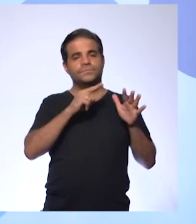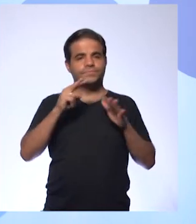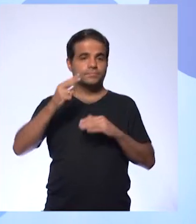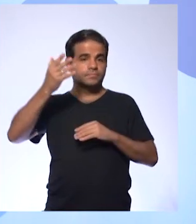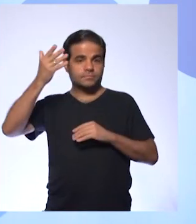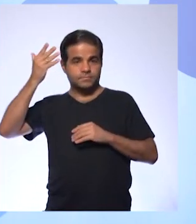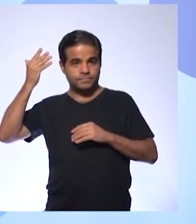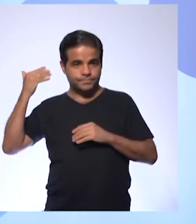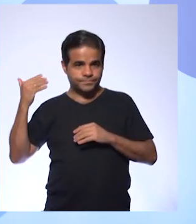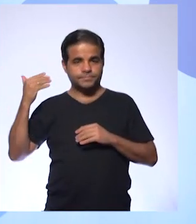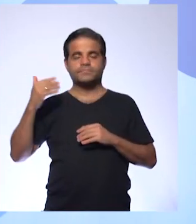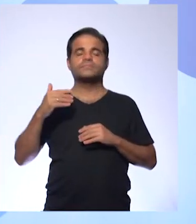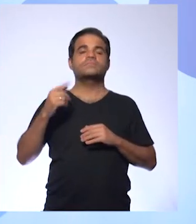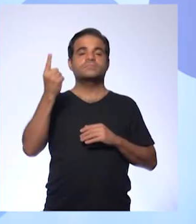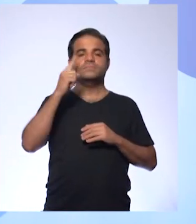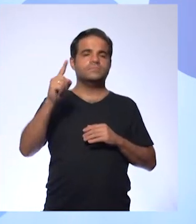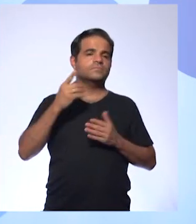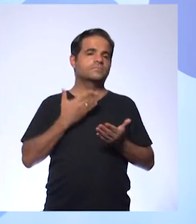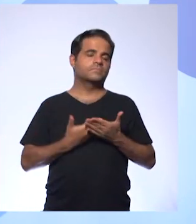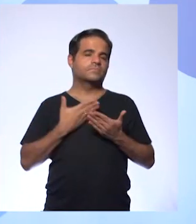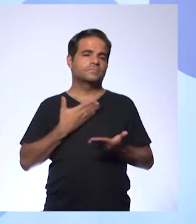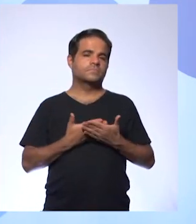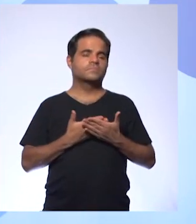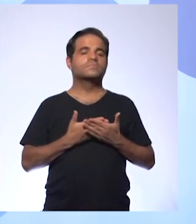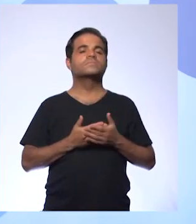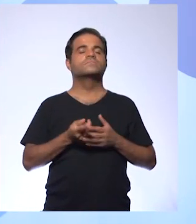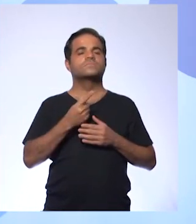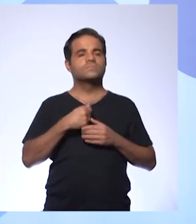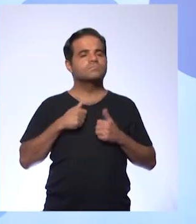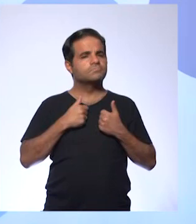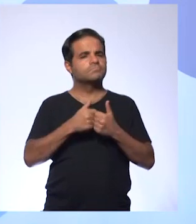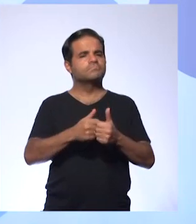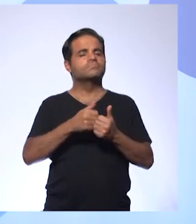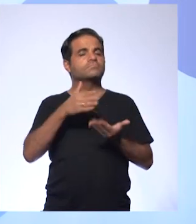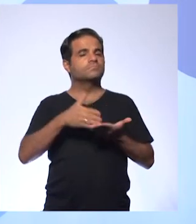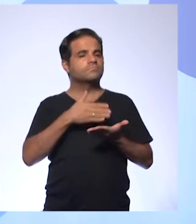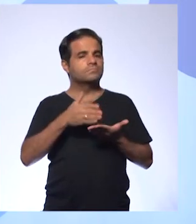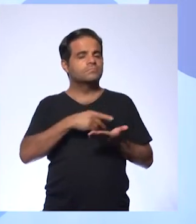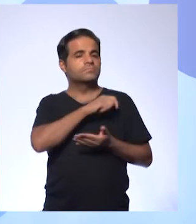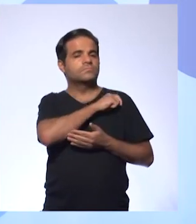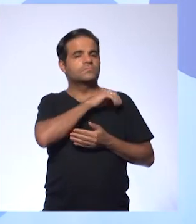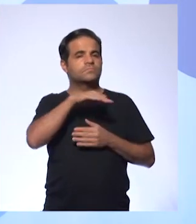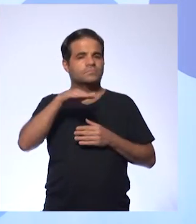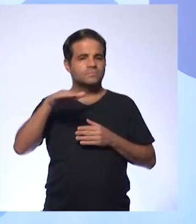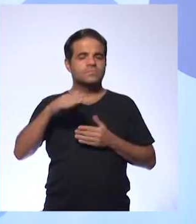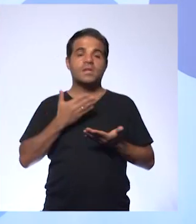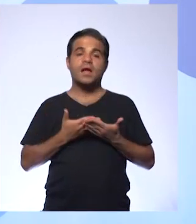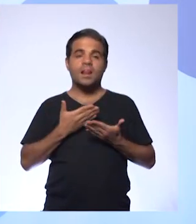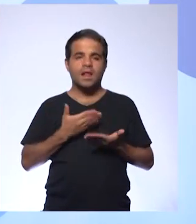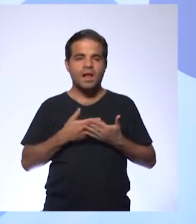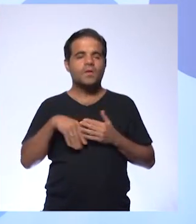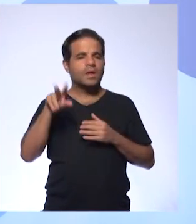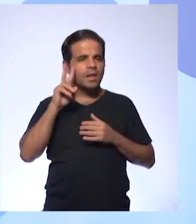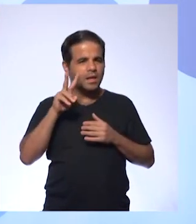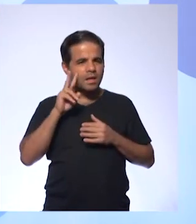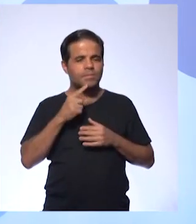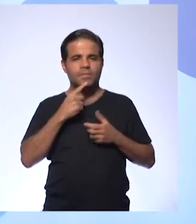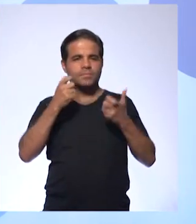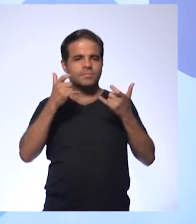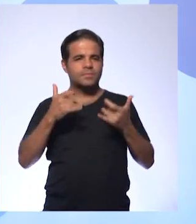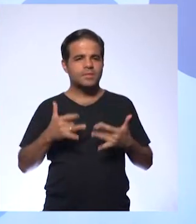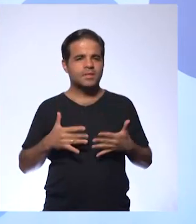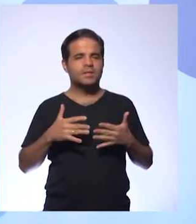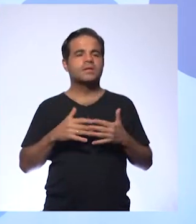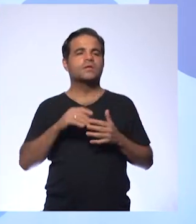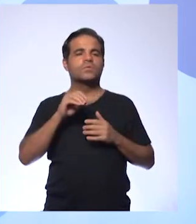semanas atrás, né, na última aula que a gente estava seguindo o caderno do aluno, que foi aquela aula que eu falei para vocês sobre